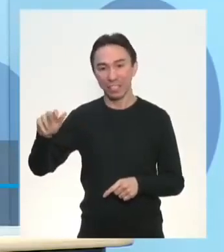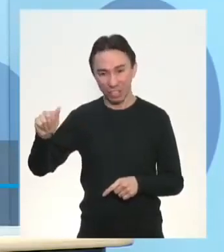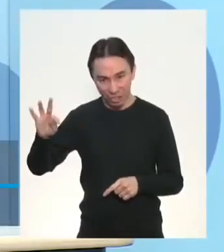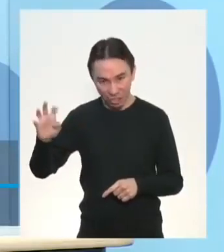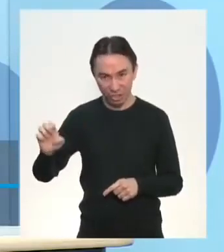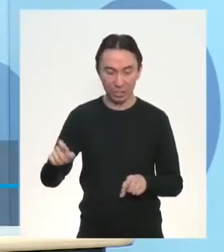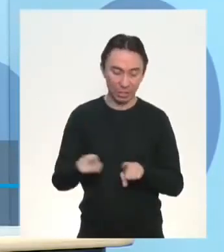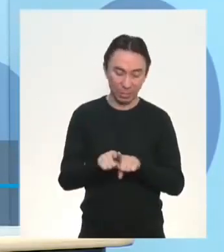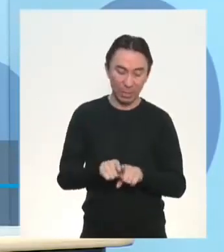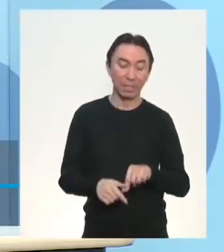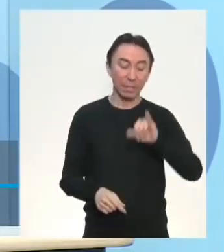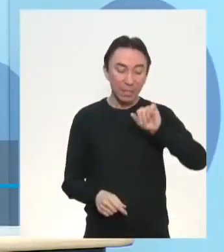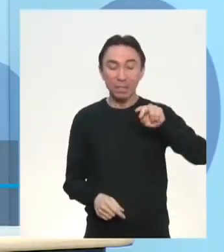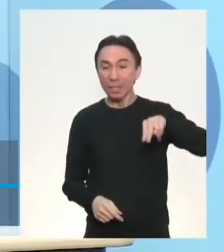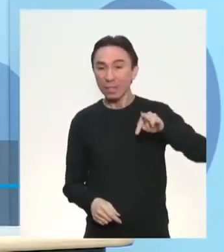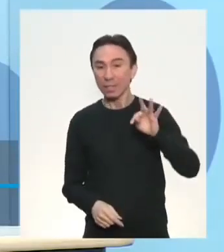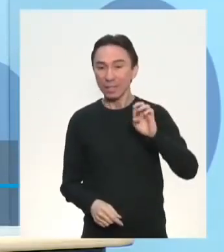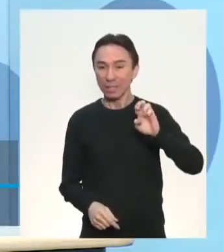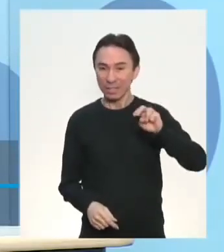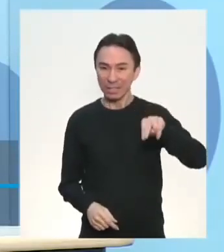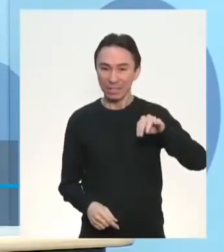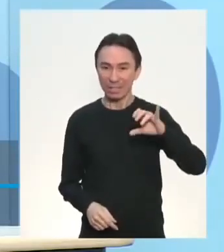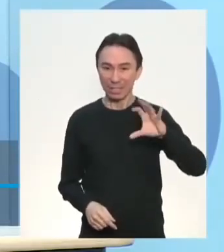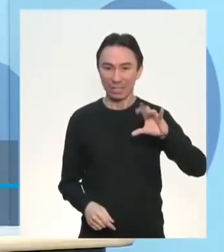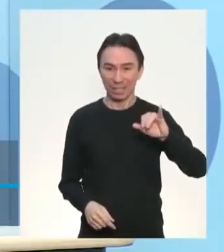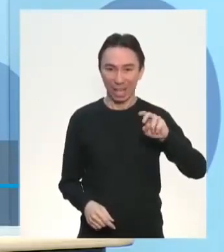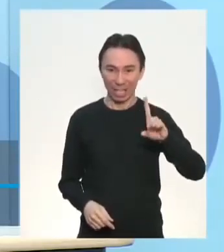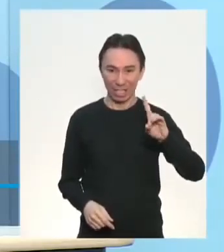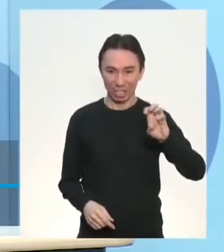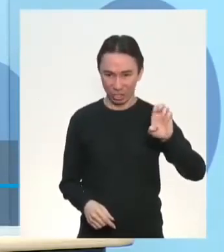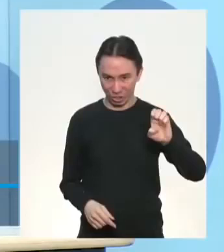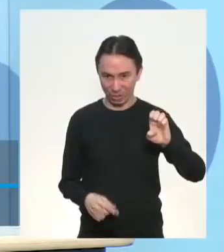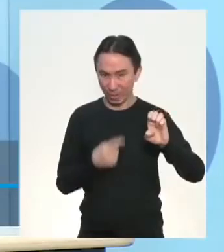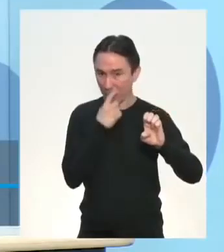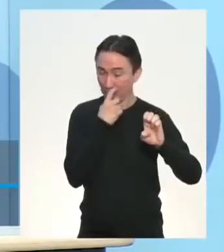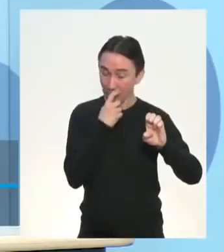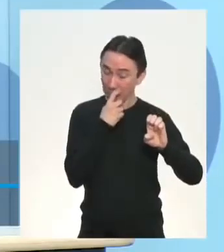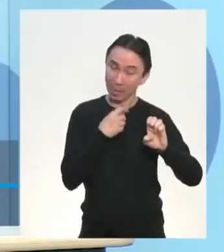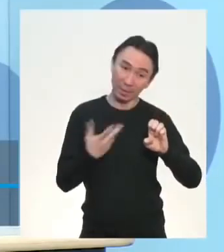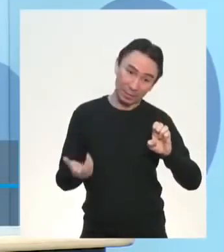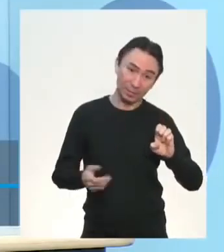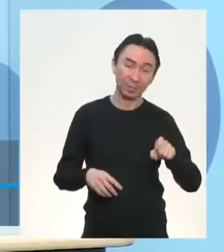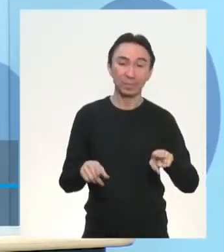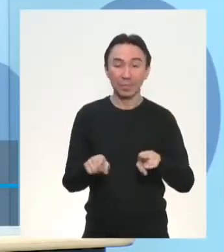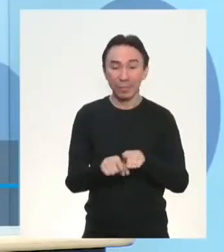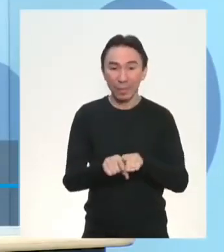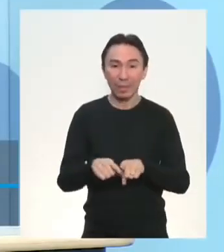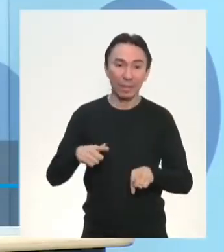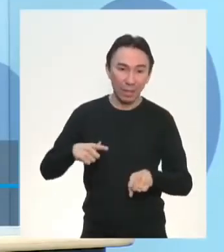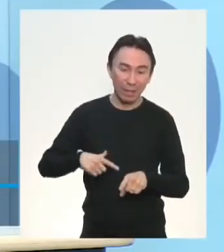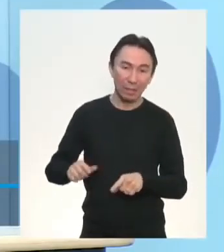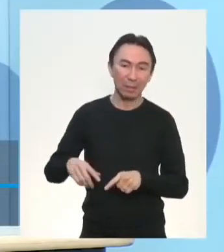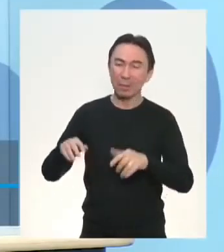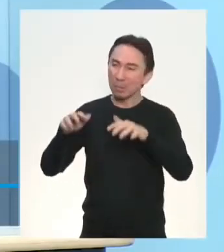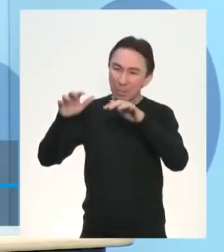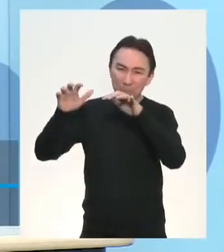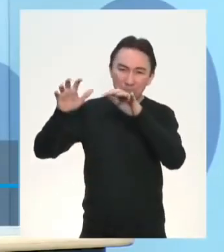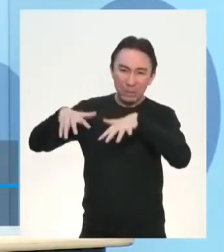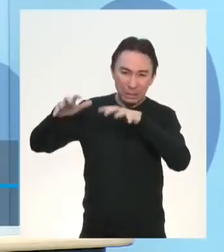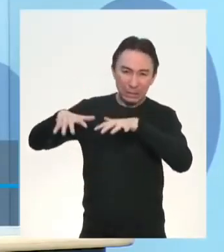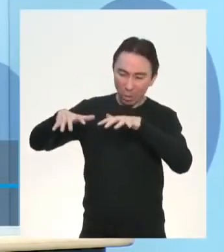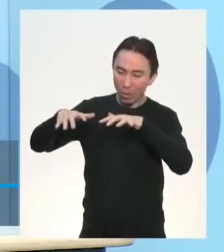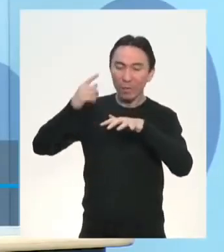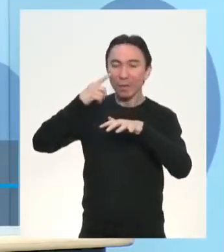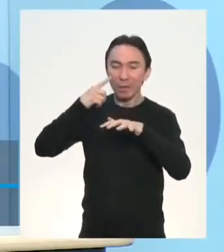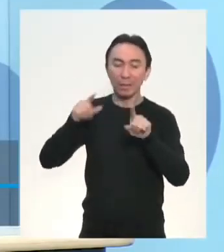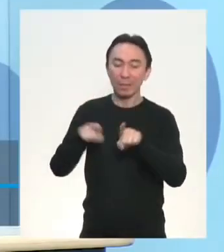colocou intensidade extrema. A Pro Sônia colocou intensidade de chuva, precipitação intensa. Deixa